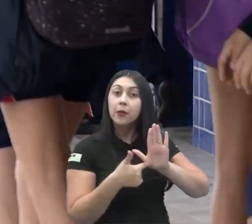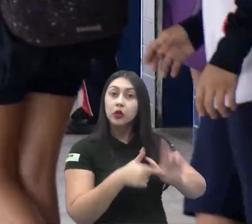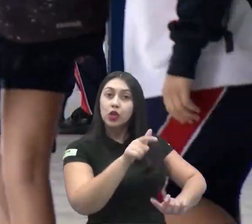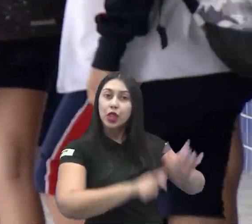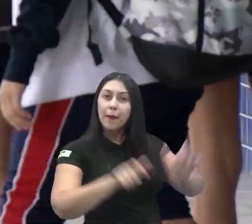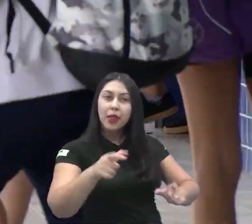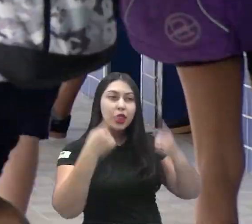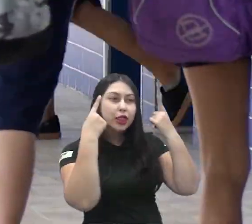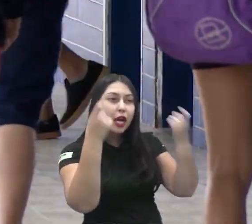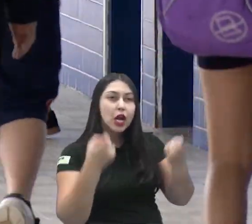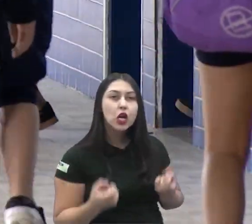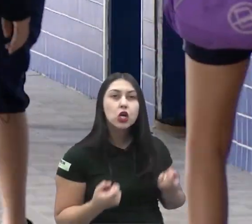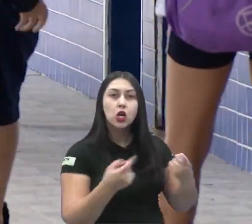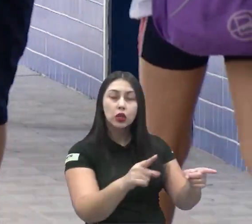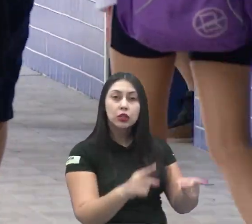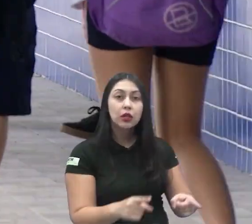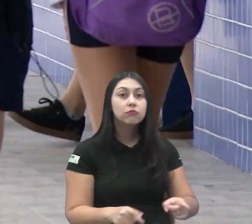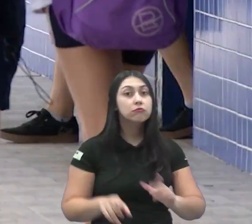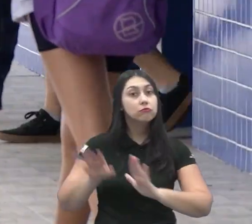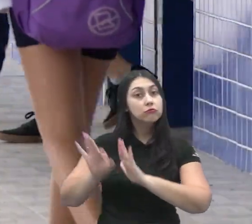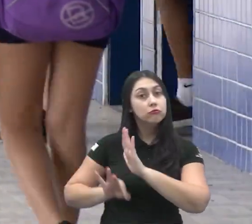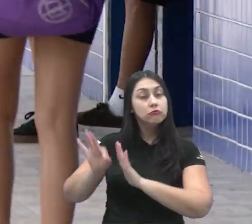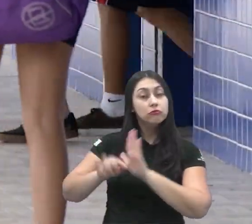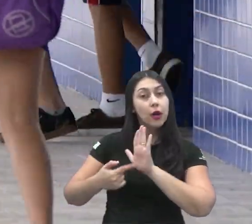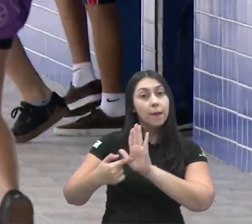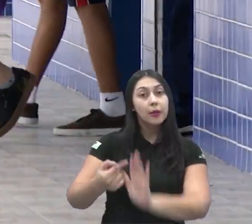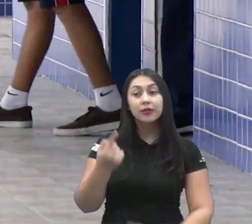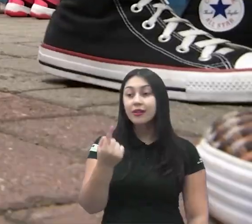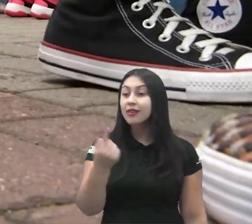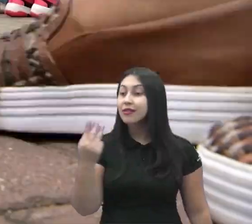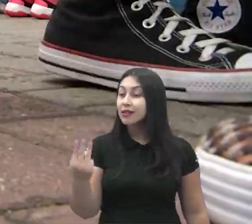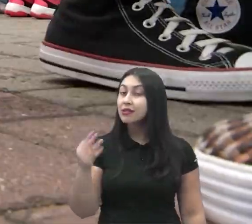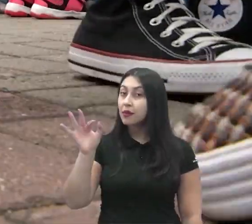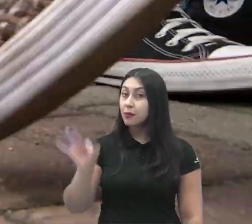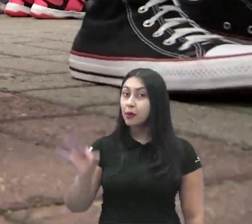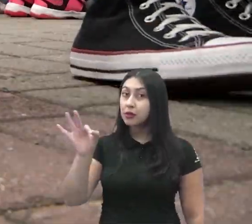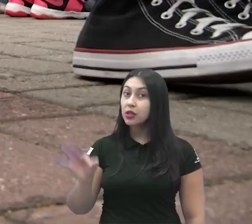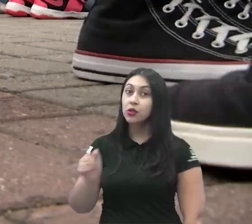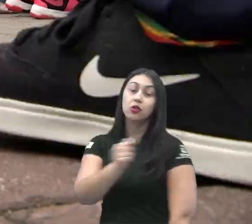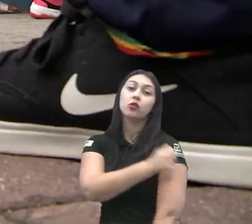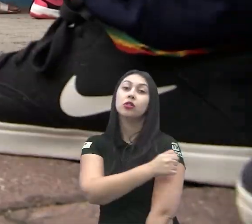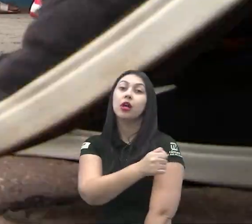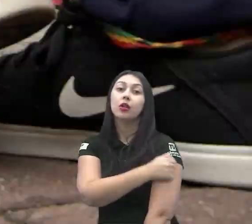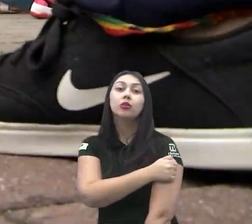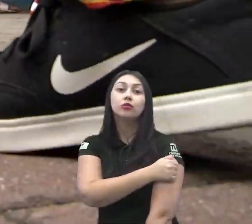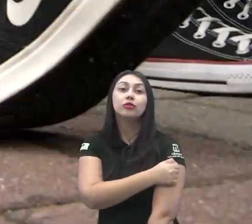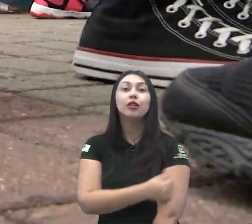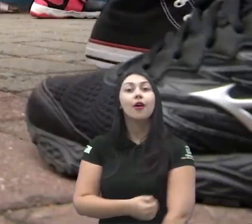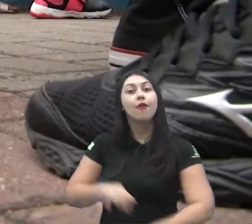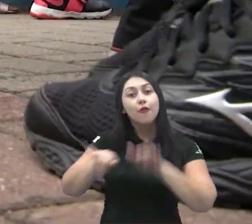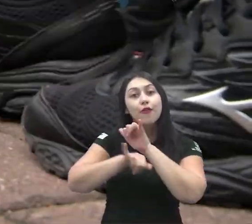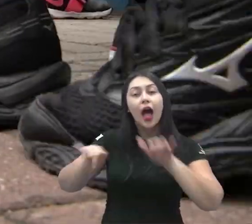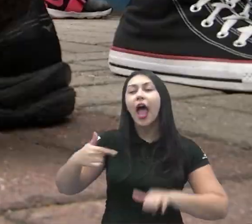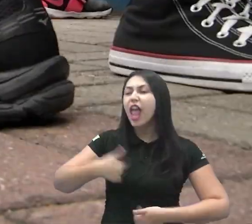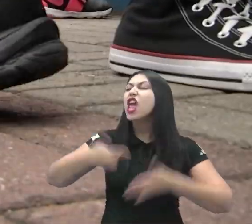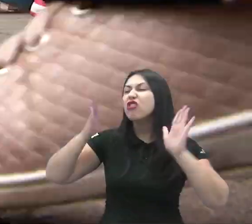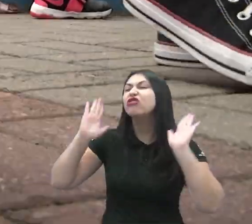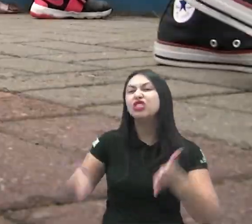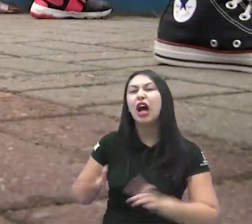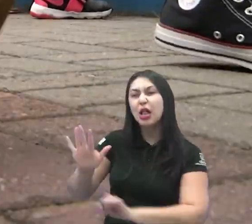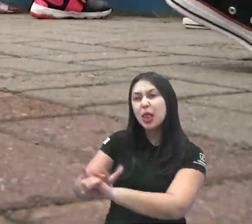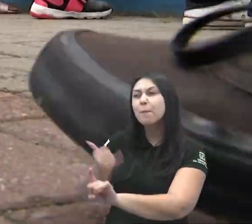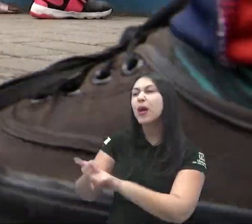também mapeou os agressores. De acordo com os dados do IBGE, só 13,7% dos estudantes declararam já